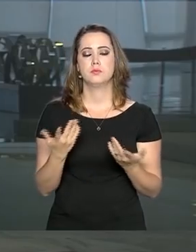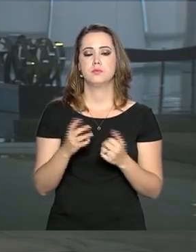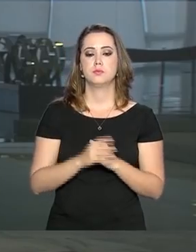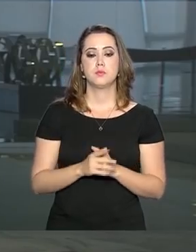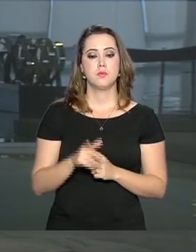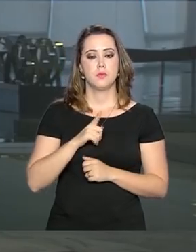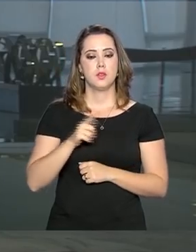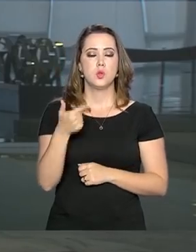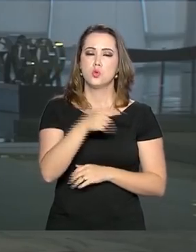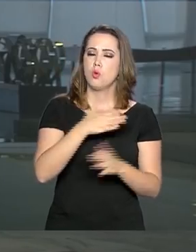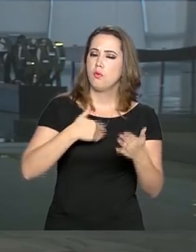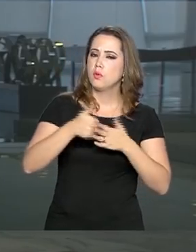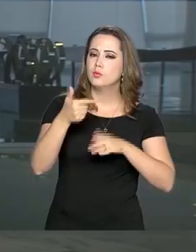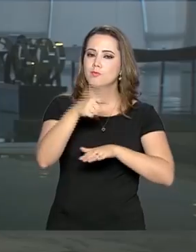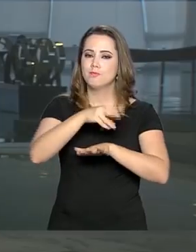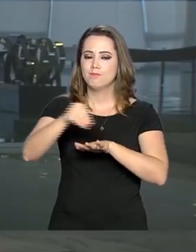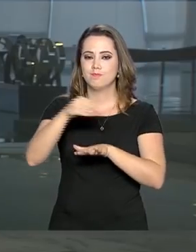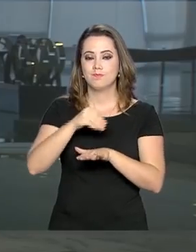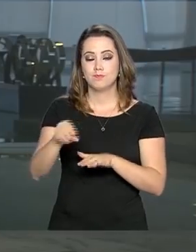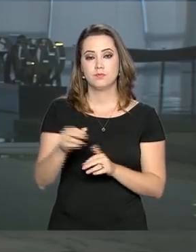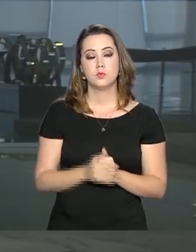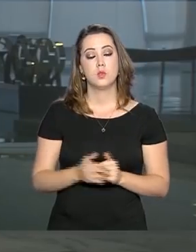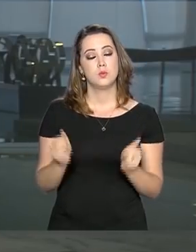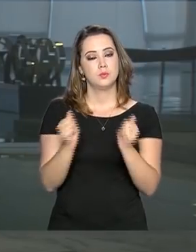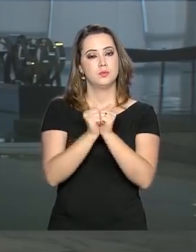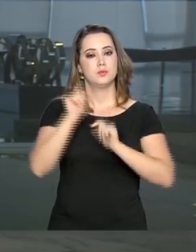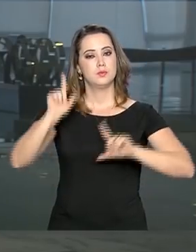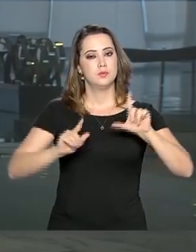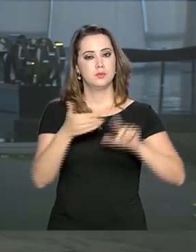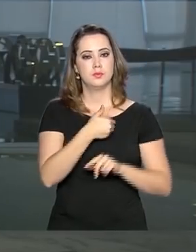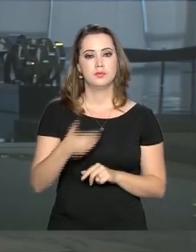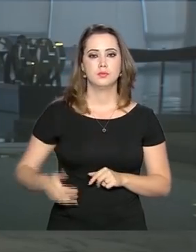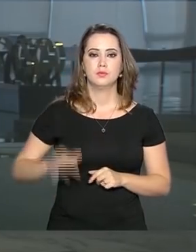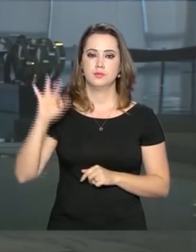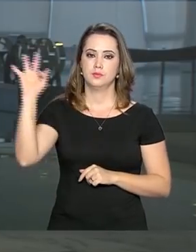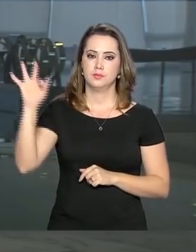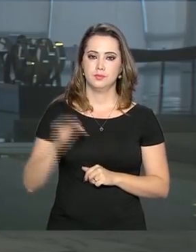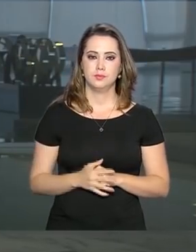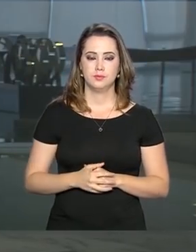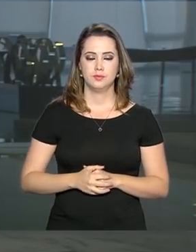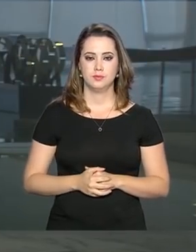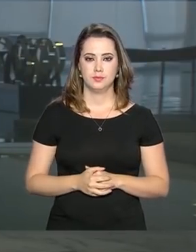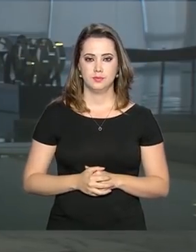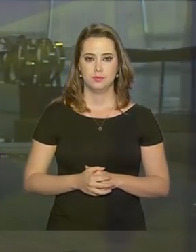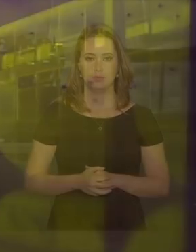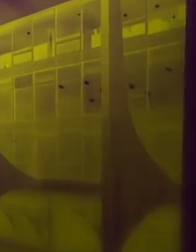Podemos voltar a qualquer momento com mais informações. Fique com a gente na NBR, a TV do Governo Federal.